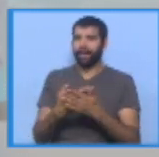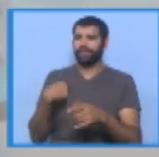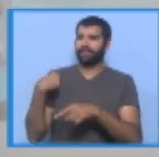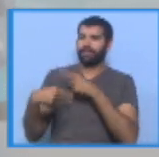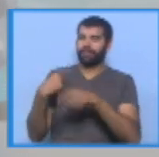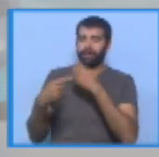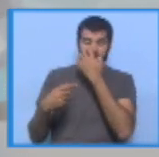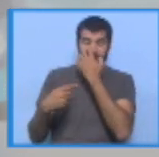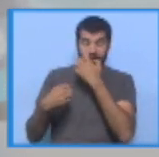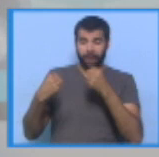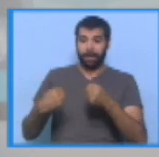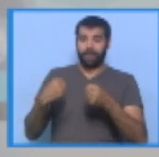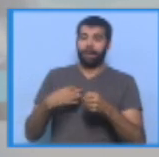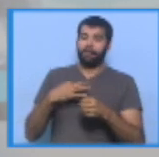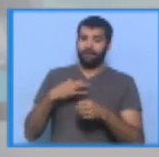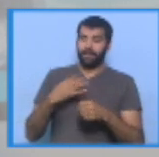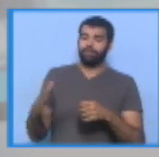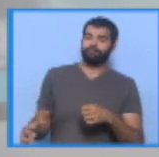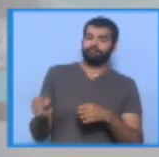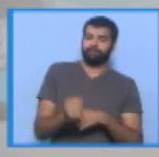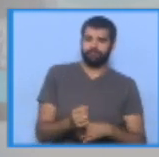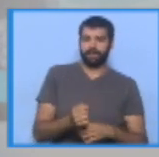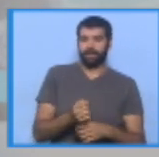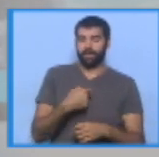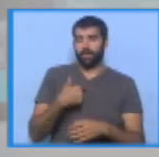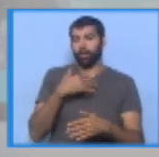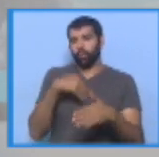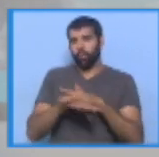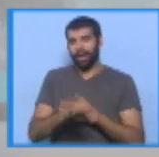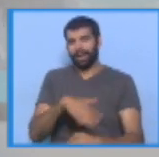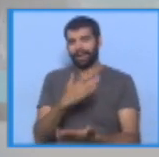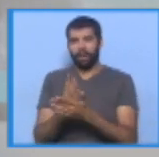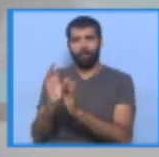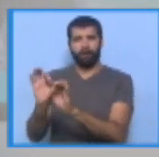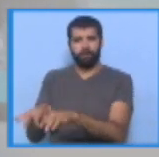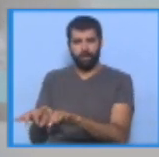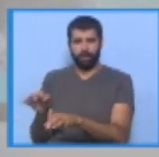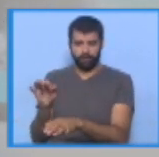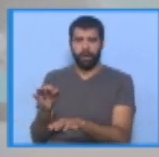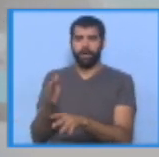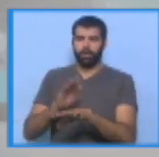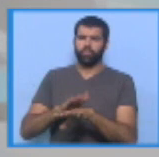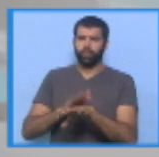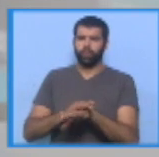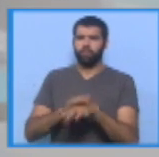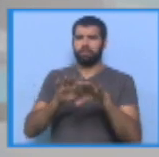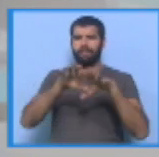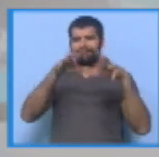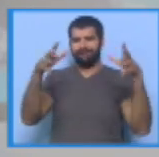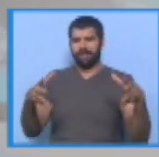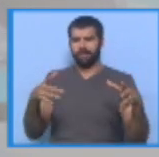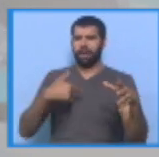umas cadeirinhas de pano que guardam religiosamente até ao último dia, porque a nave, a